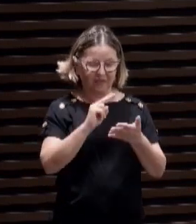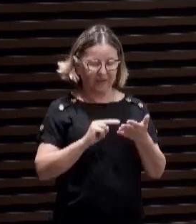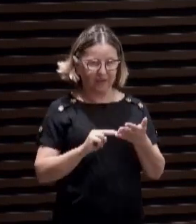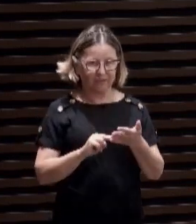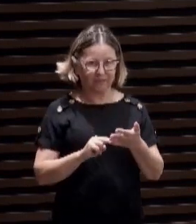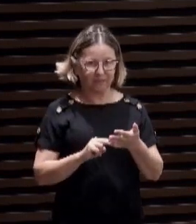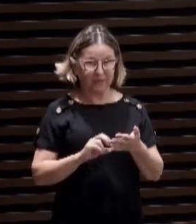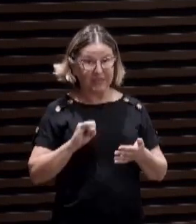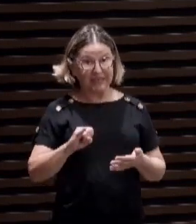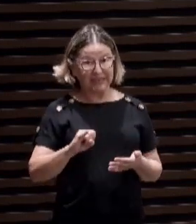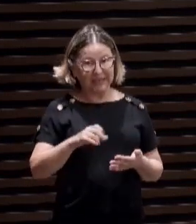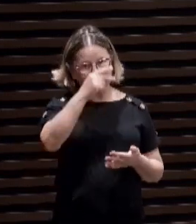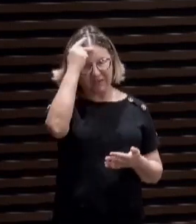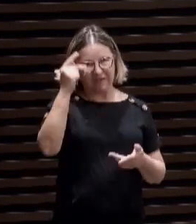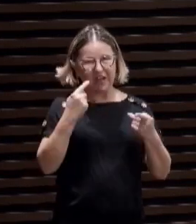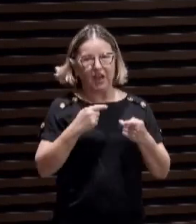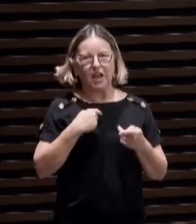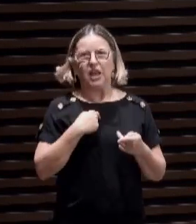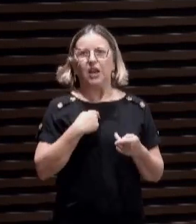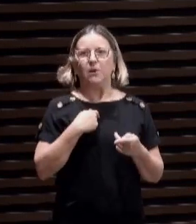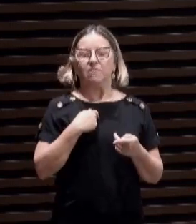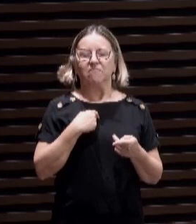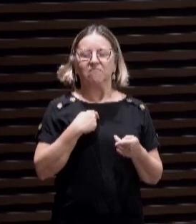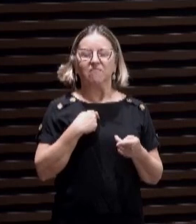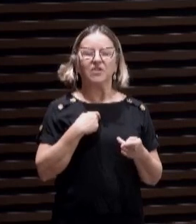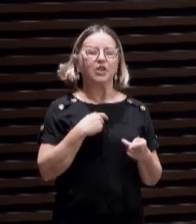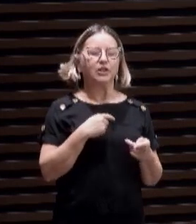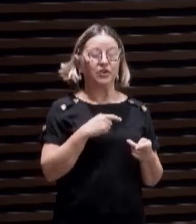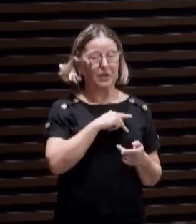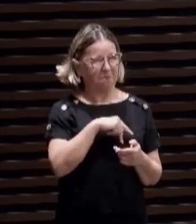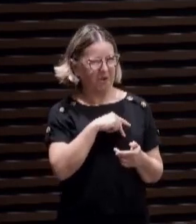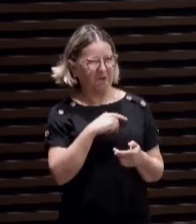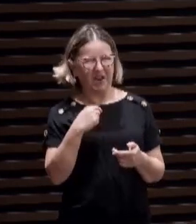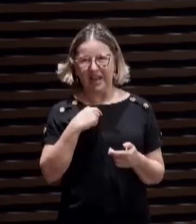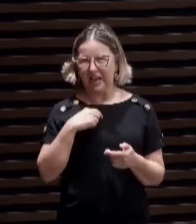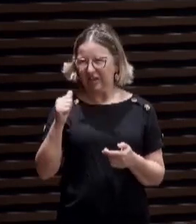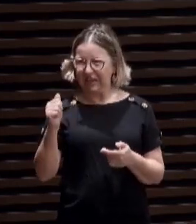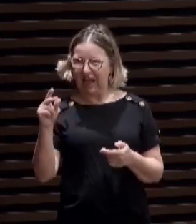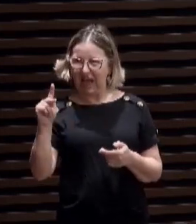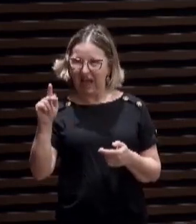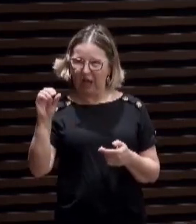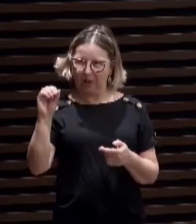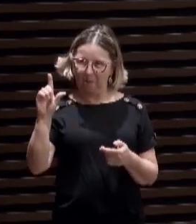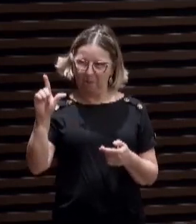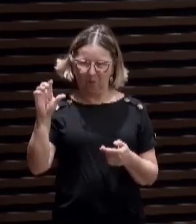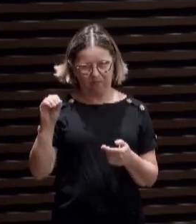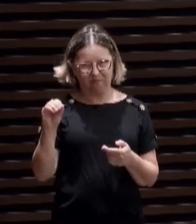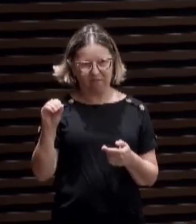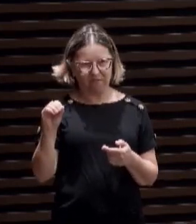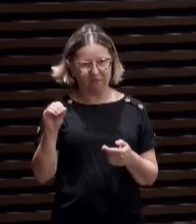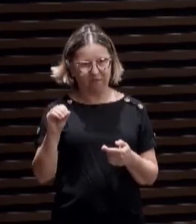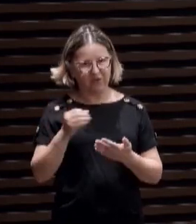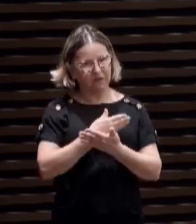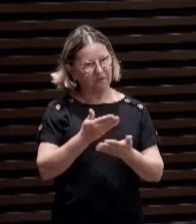diz, eu sou de Paulo, e outro, eu de Apolo, não é evidente que andais segundo os homens? E